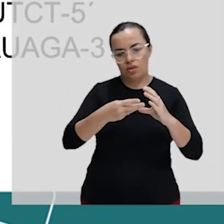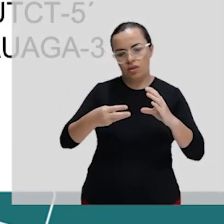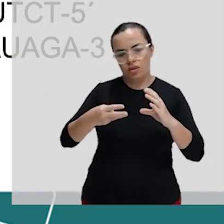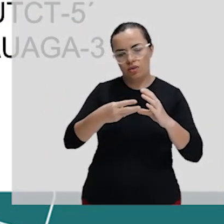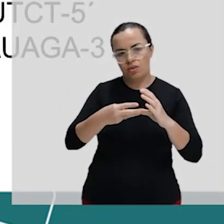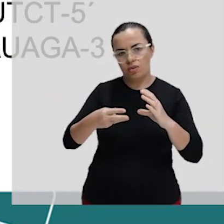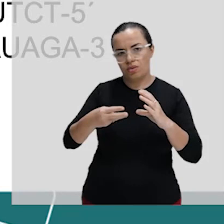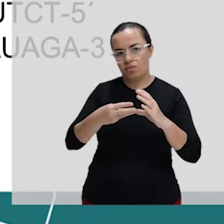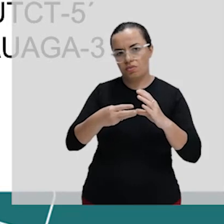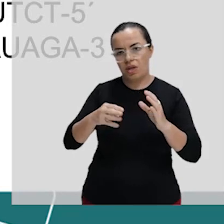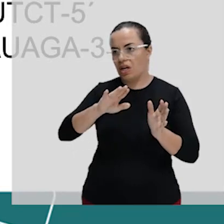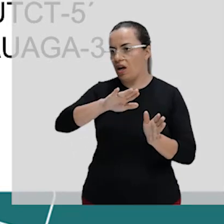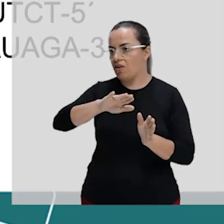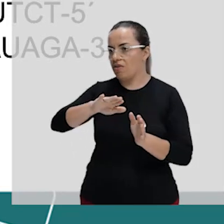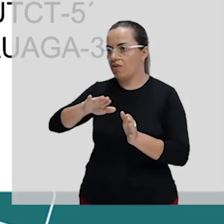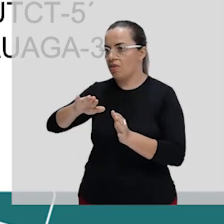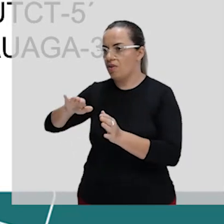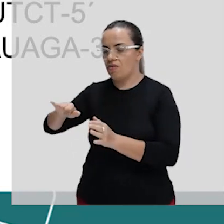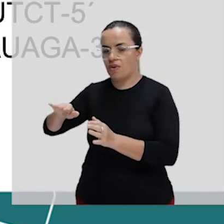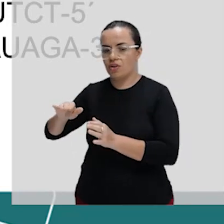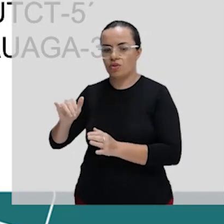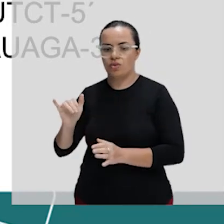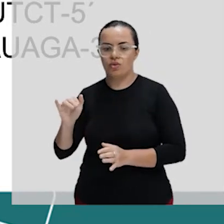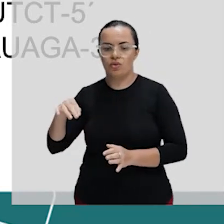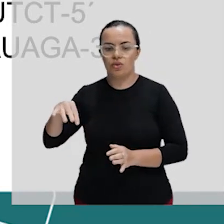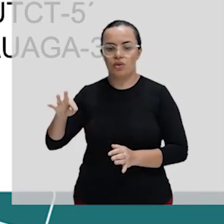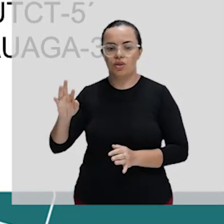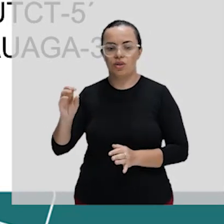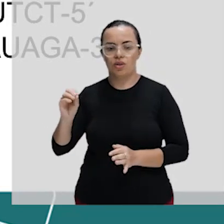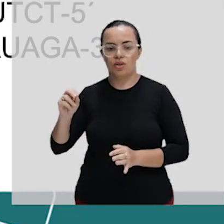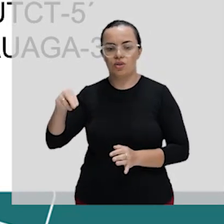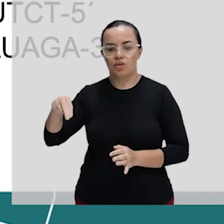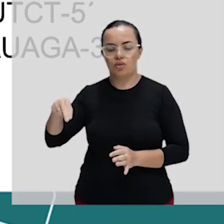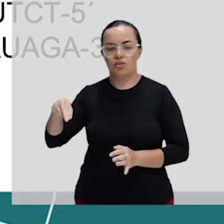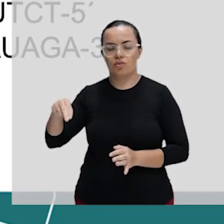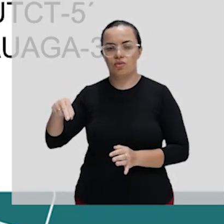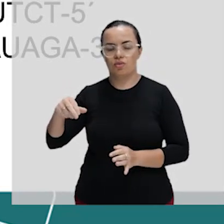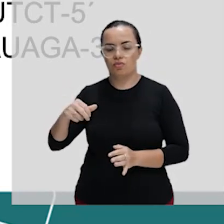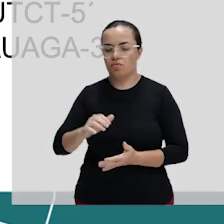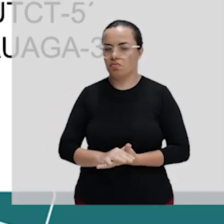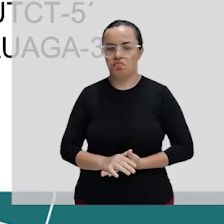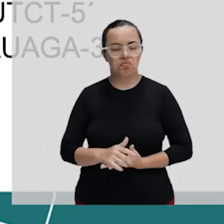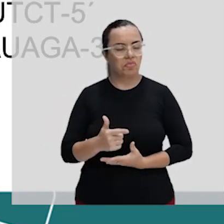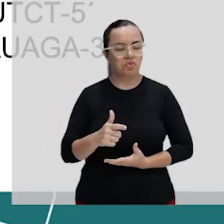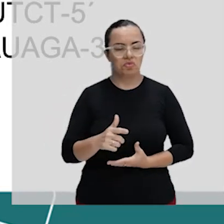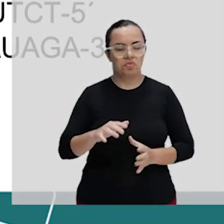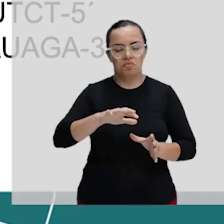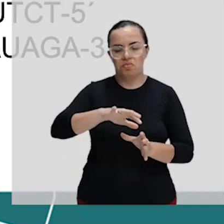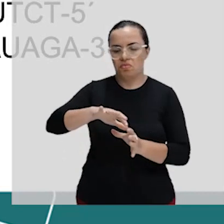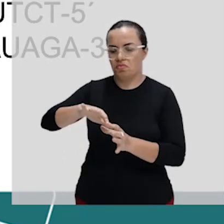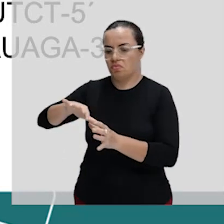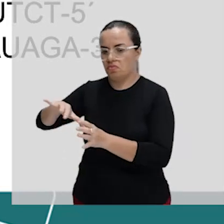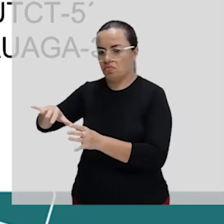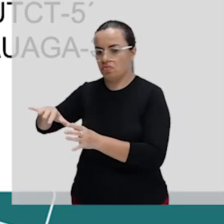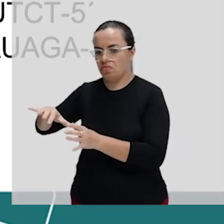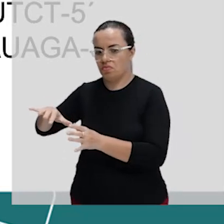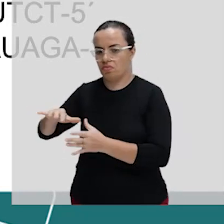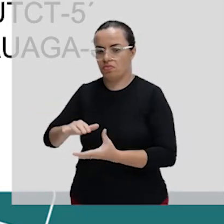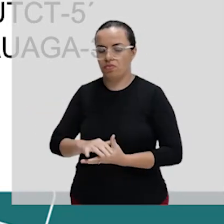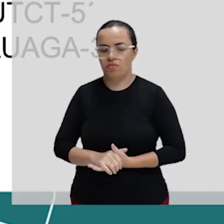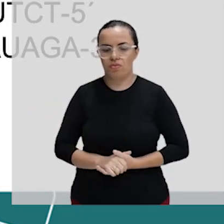desconsiderar os introns. Os introns não são considerados, ok? Eles não são levados em consideração porque ele não